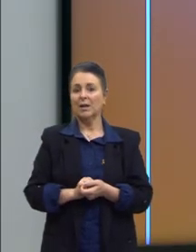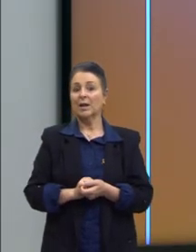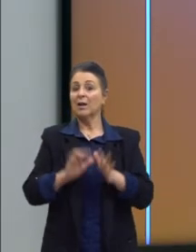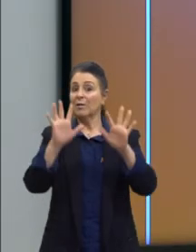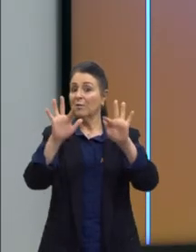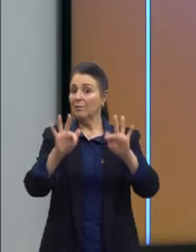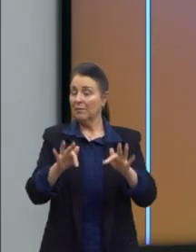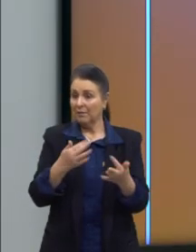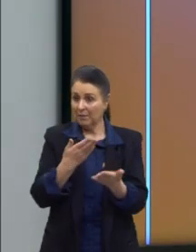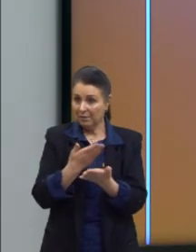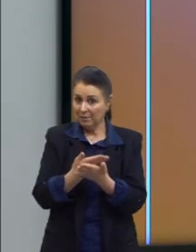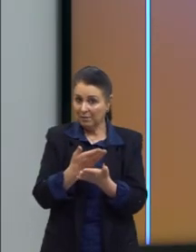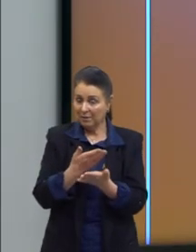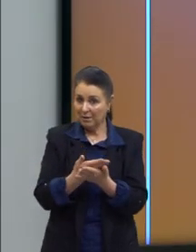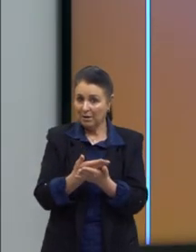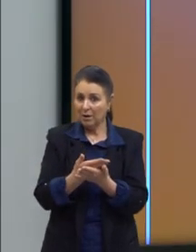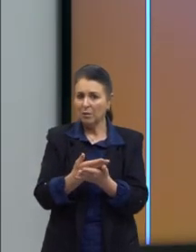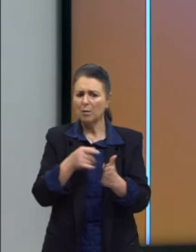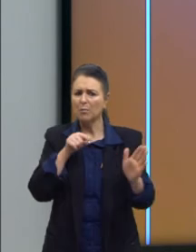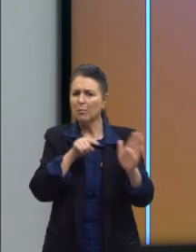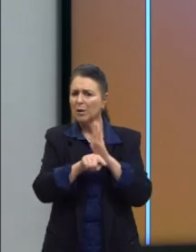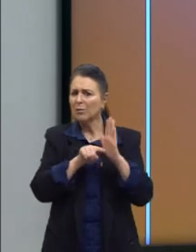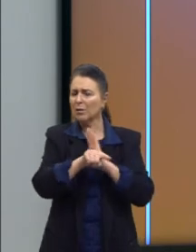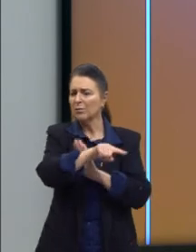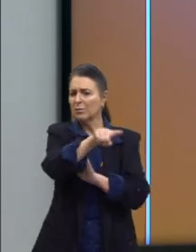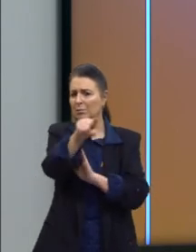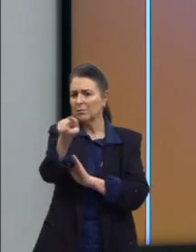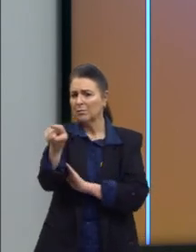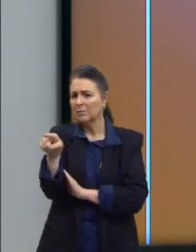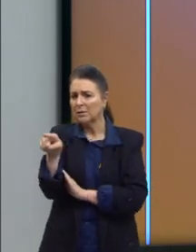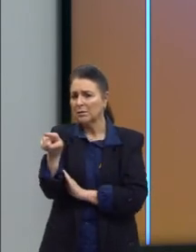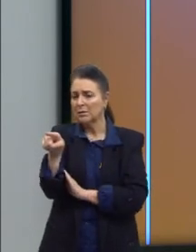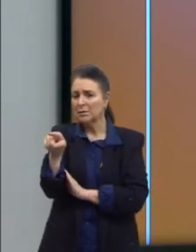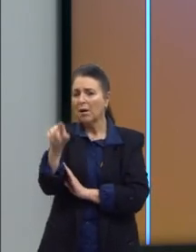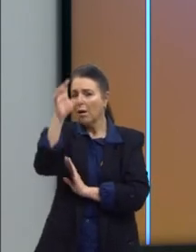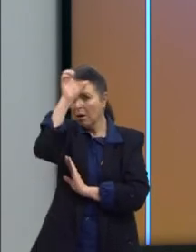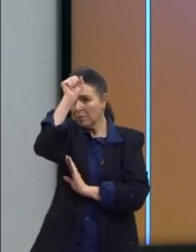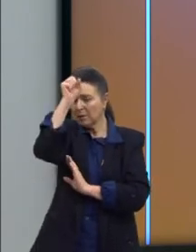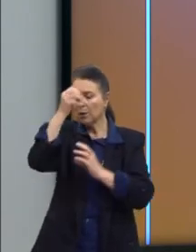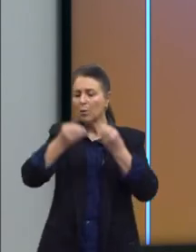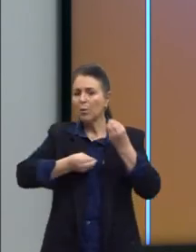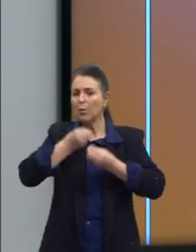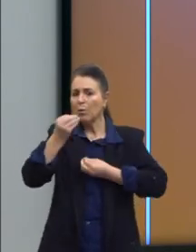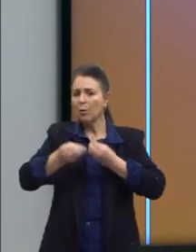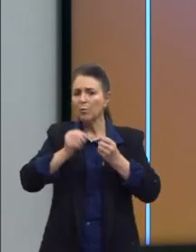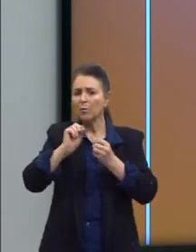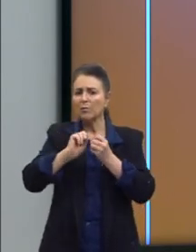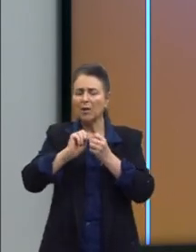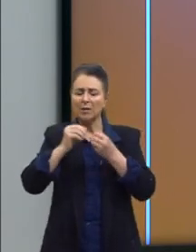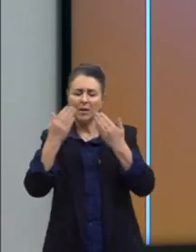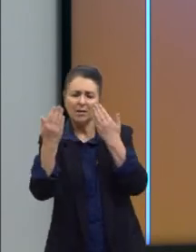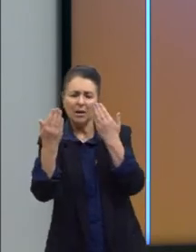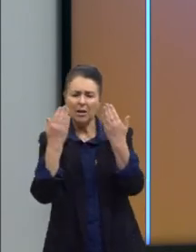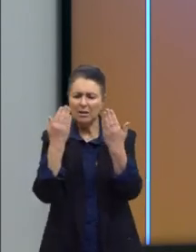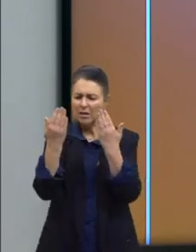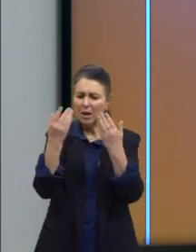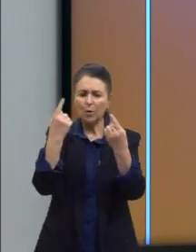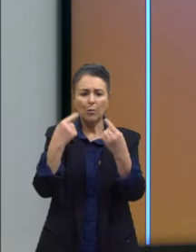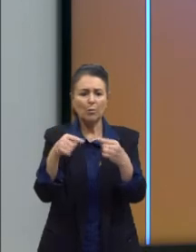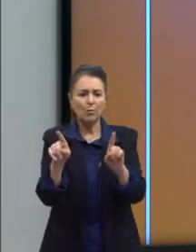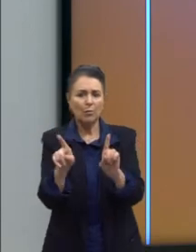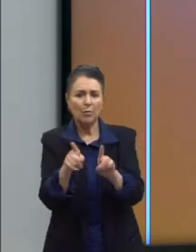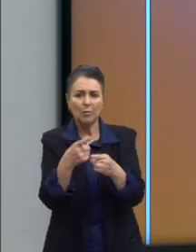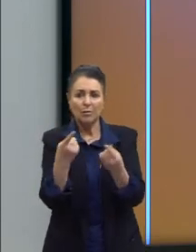finalizo aqui na fazendo um questionamento para vocês a gente aprendeu como a gente pode fazer para analisar uma música